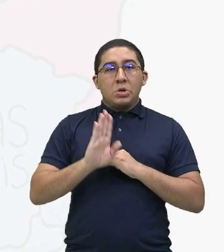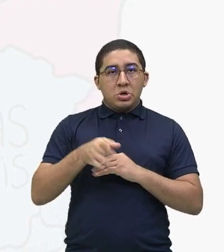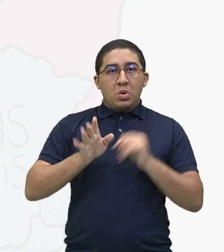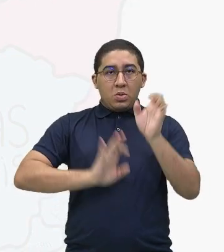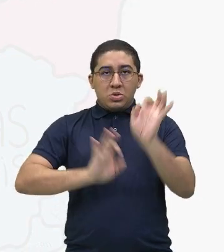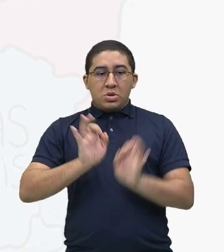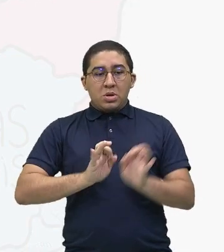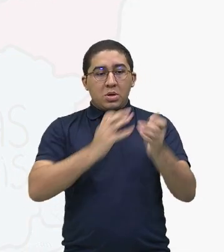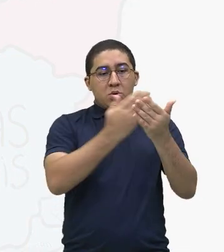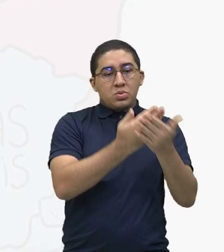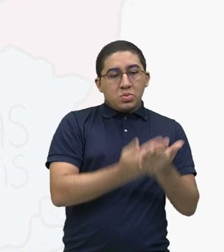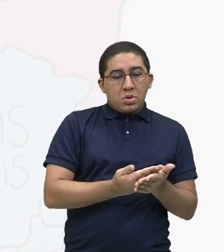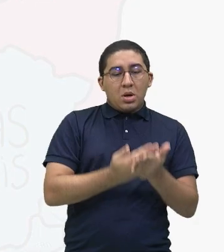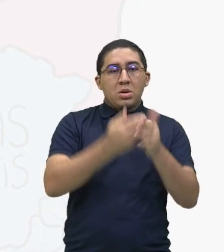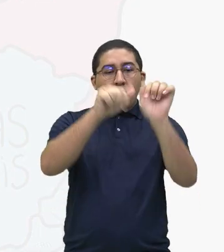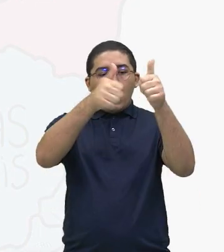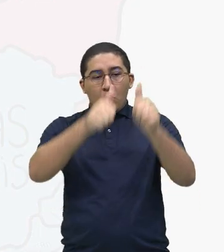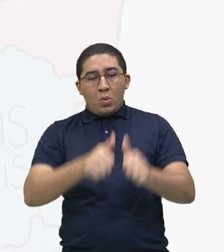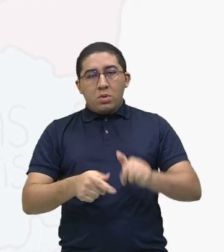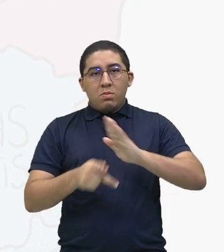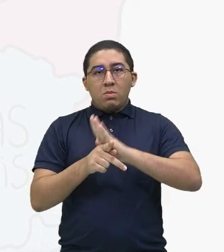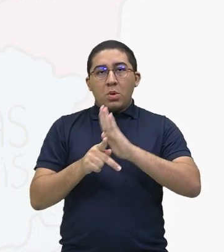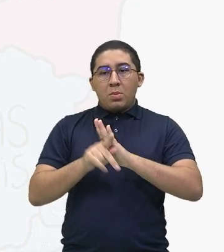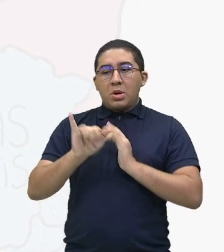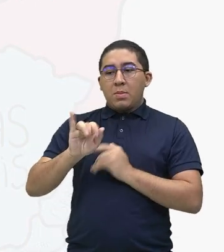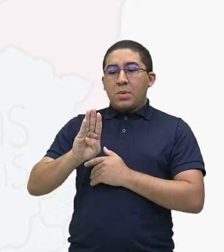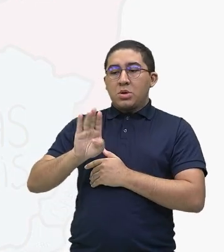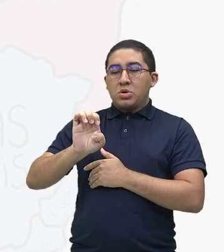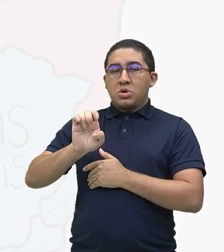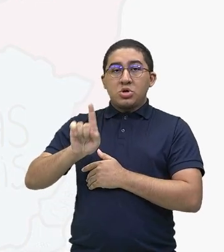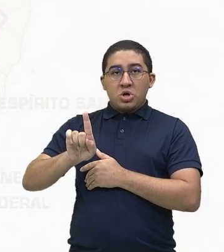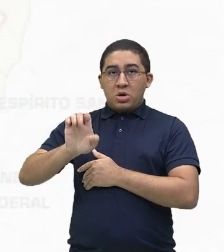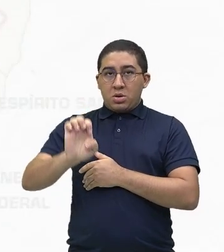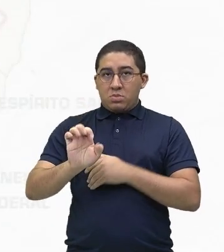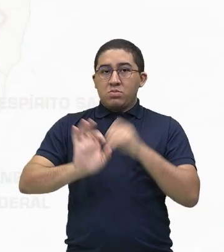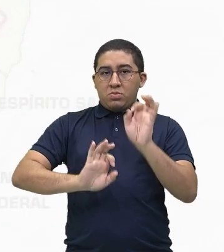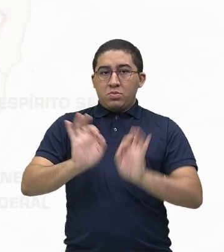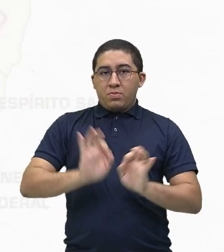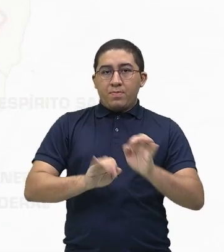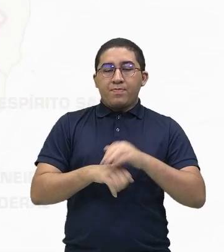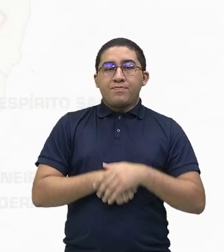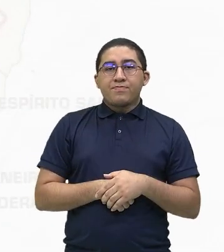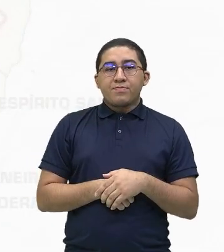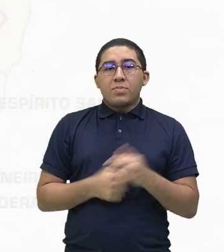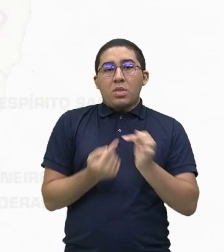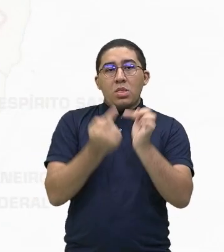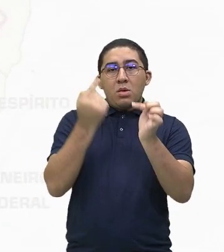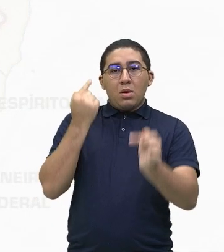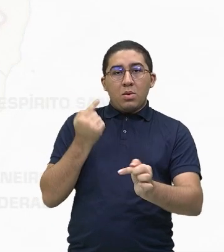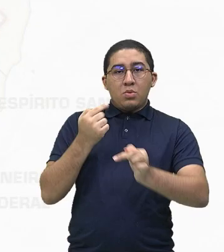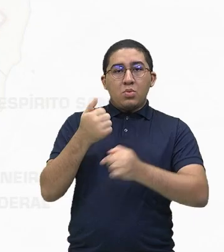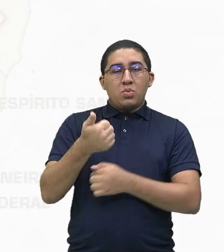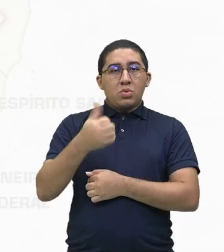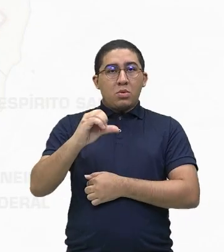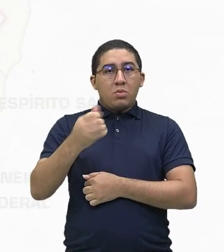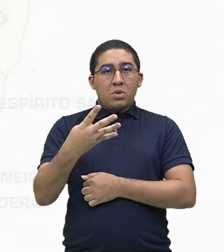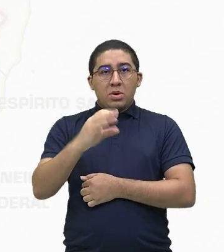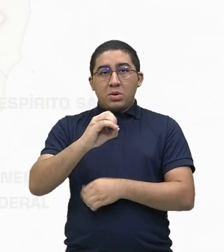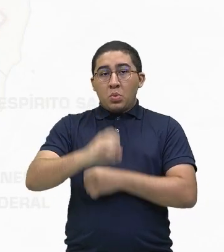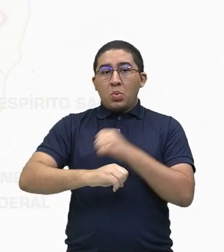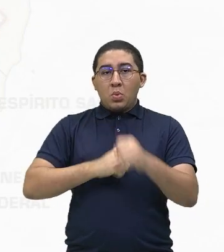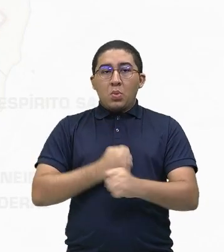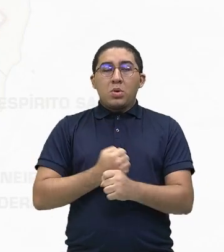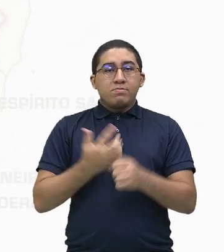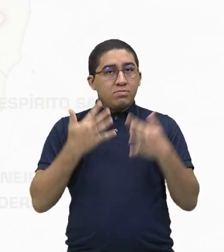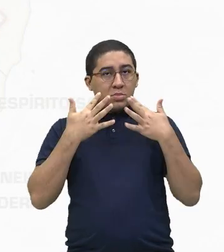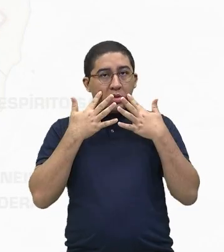estudadas e classificadas aí pelo IBGE. Vamos à regionalização de 1940? Então aí, olha, observem já esse nosso